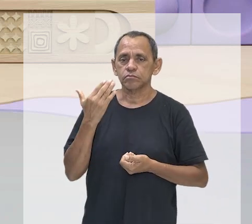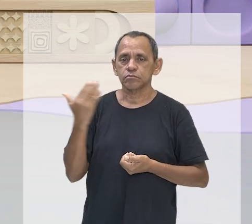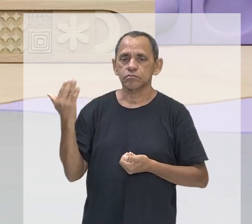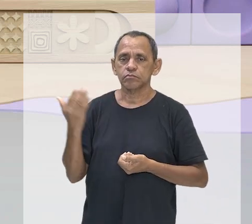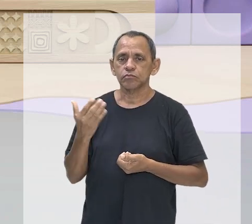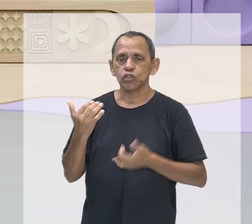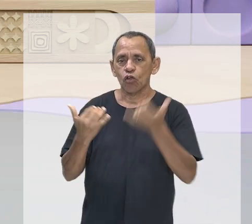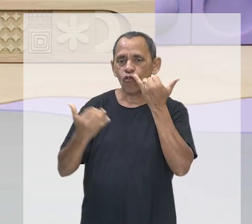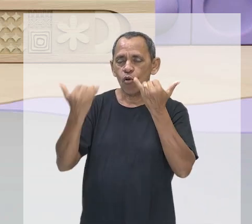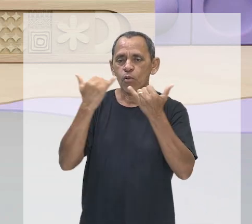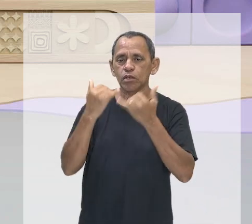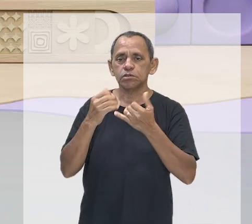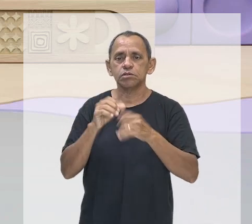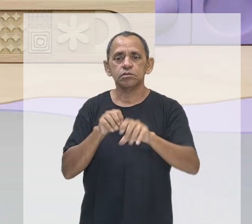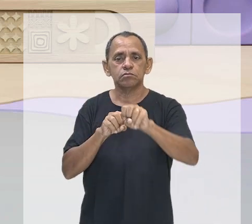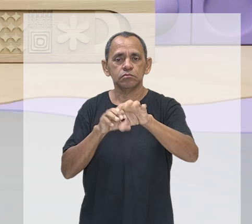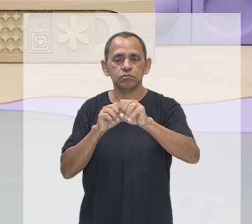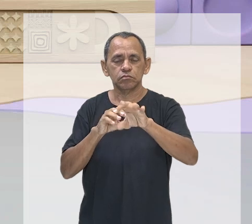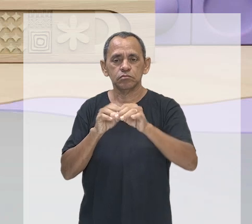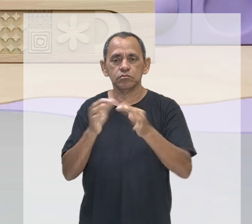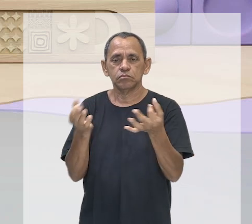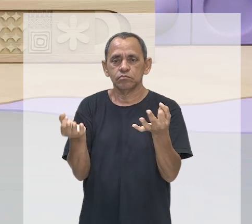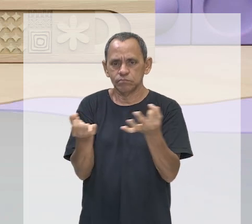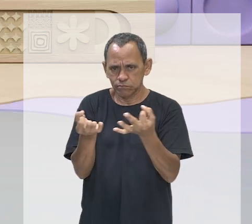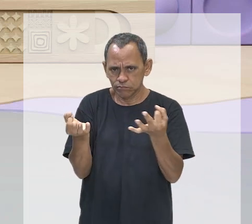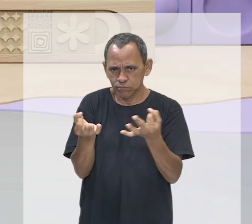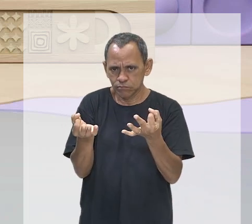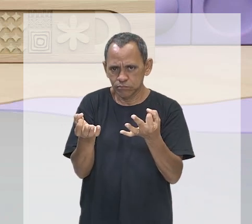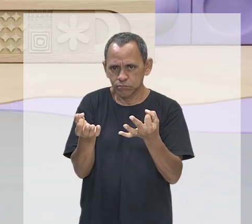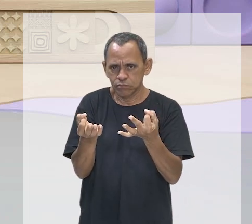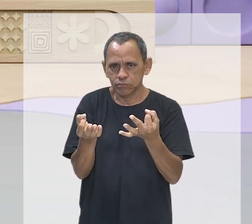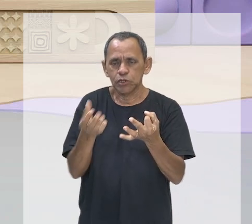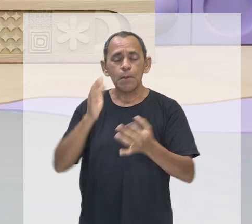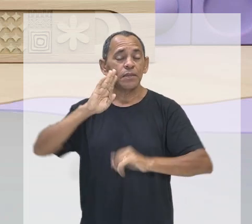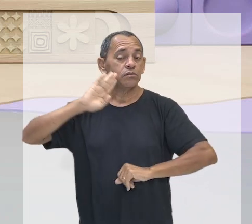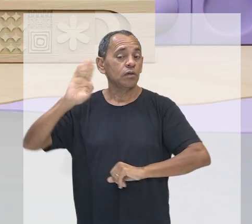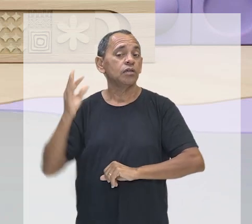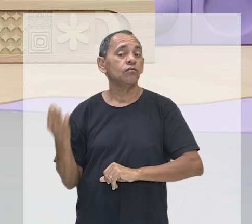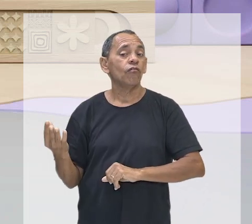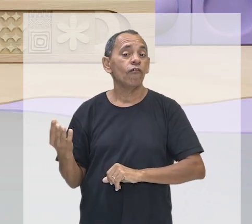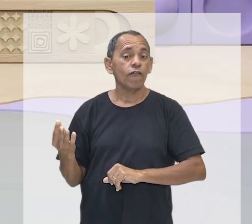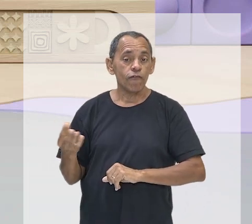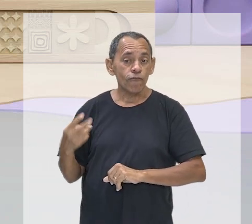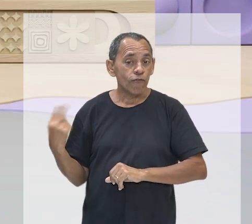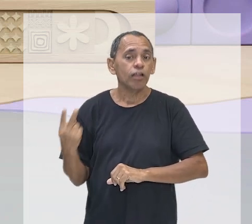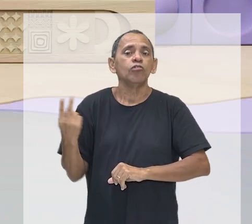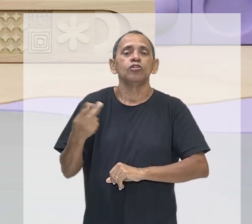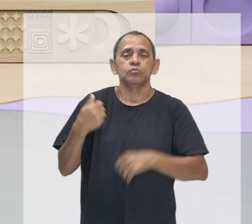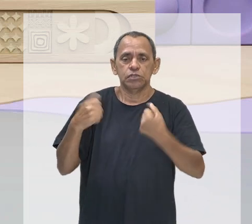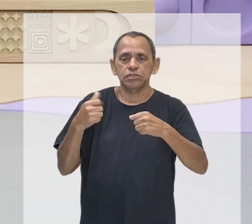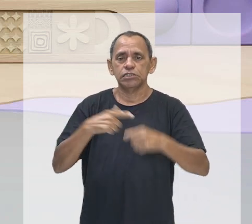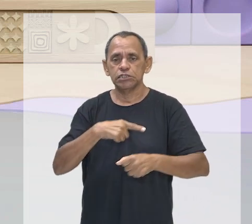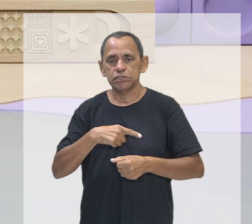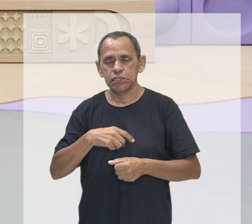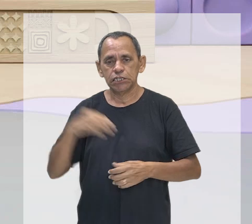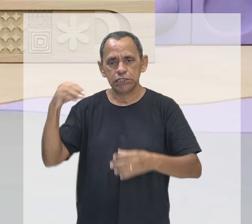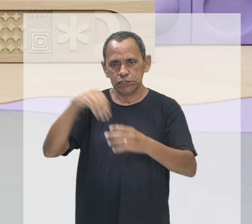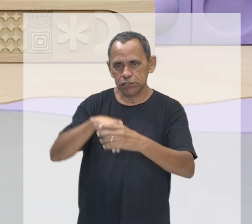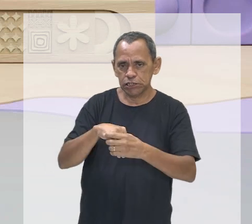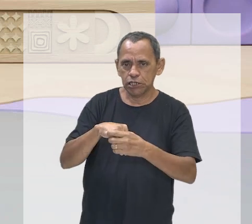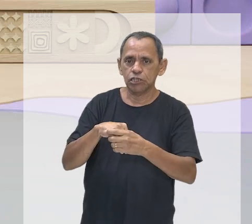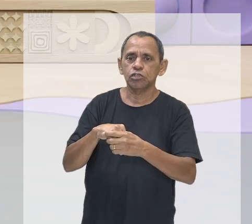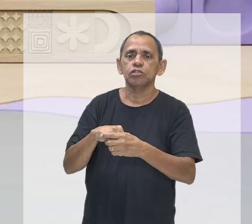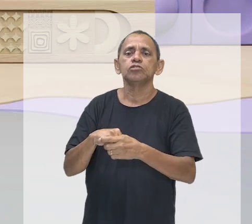ensinamento budista sobre um dos principais valores que deveria estar presente em todas as religiões, que é a parábola budista da